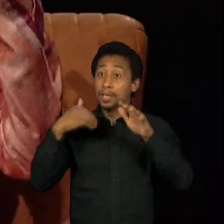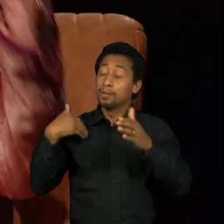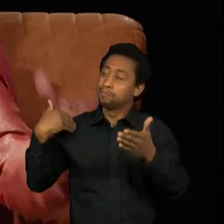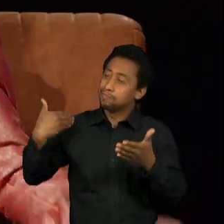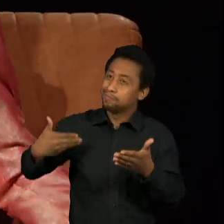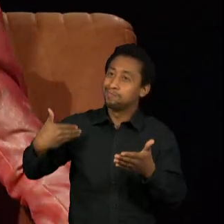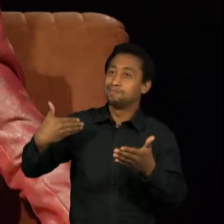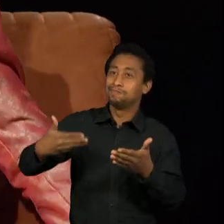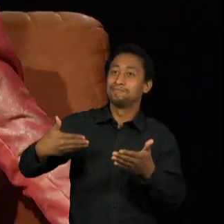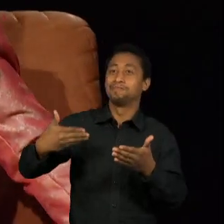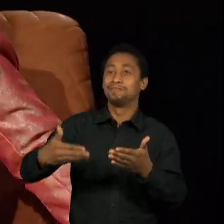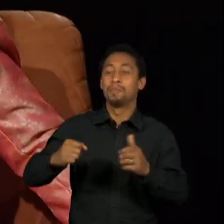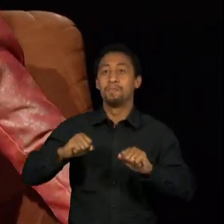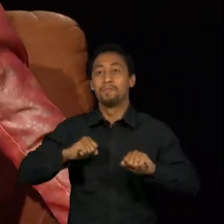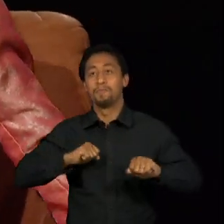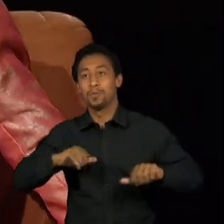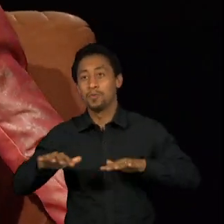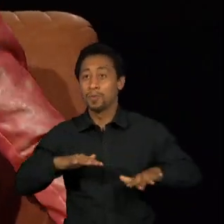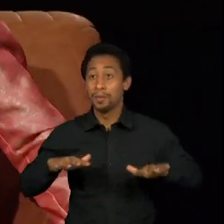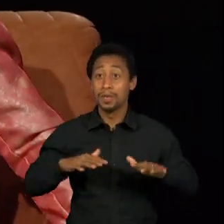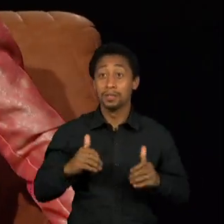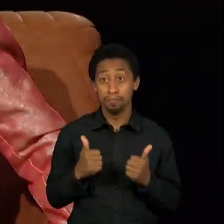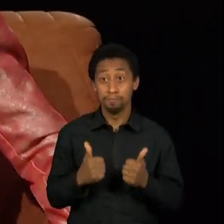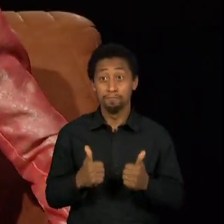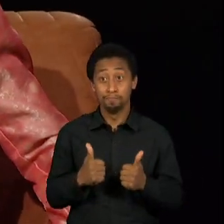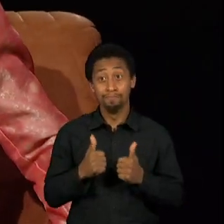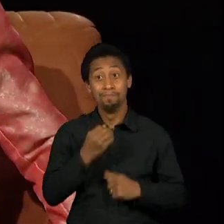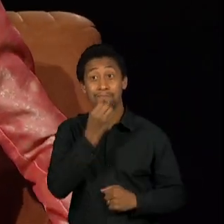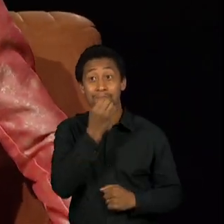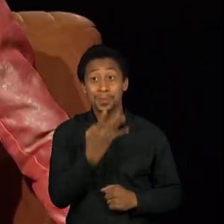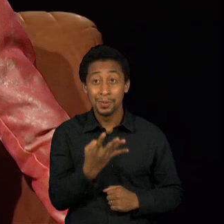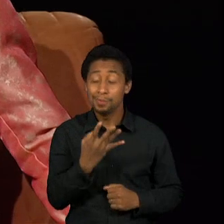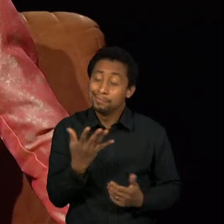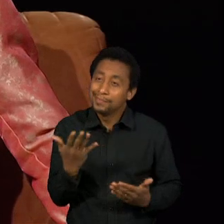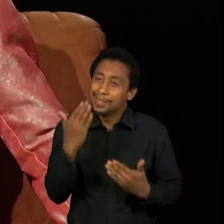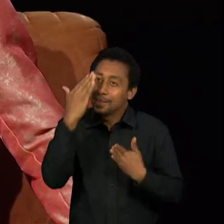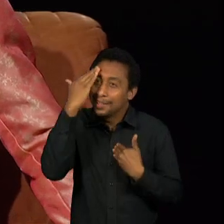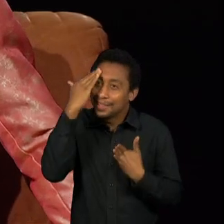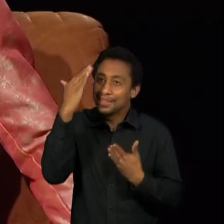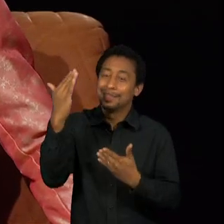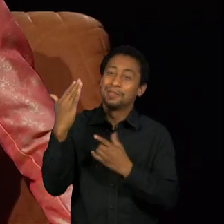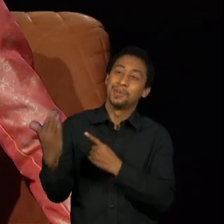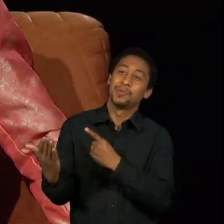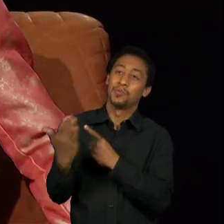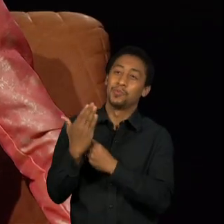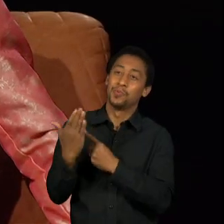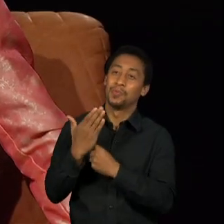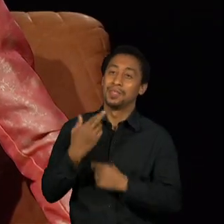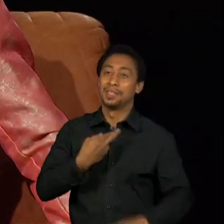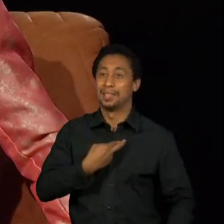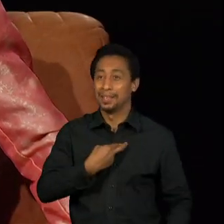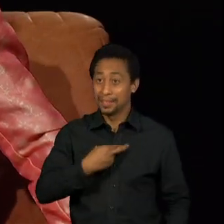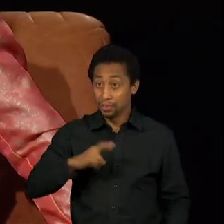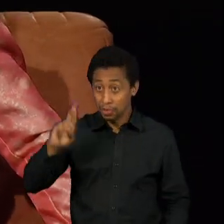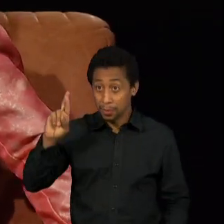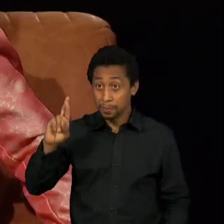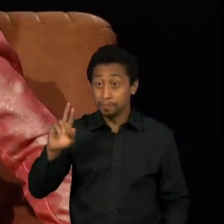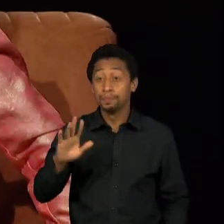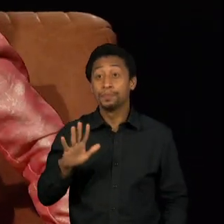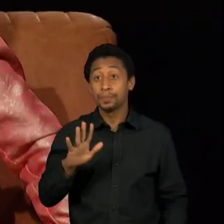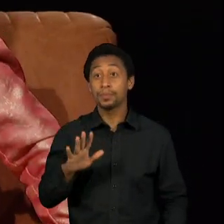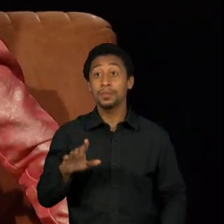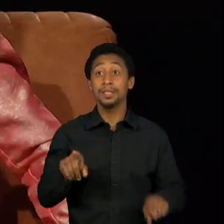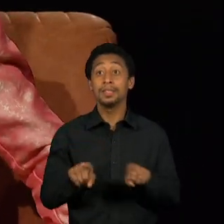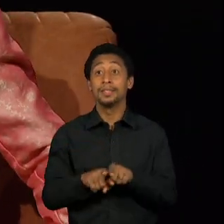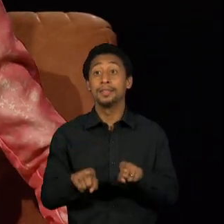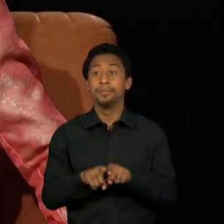um movimento muito bom. Devo muito isso a ele. E fiquei também com o